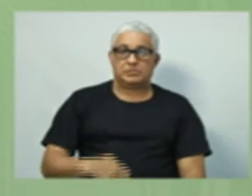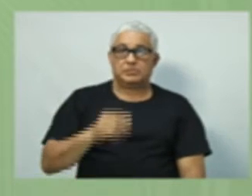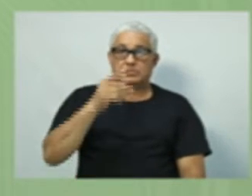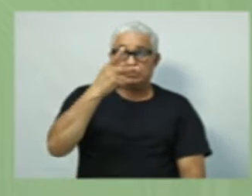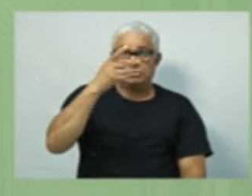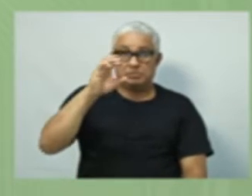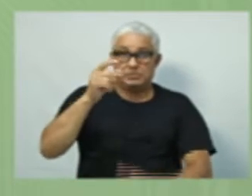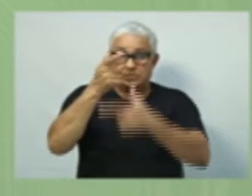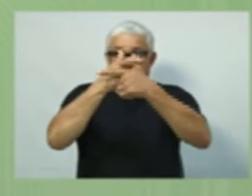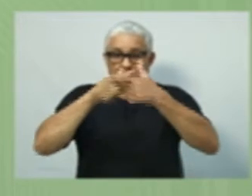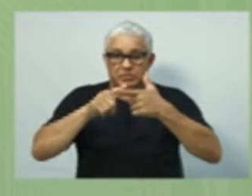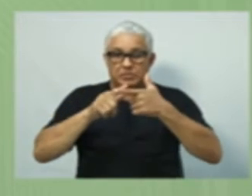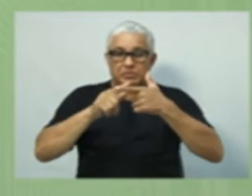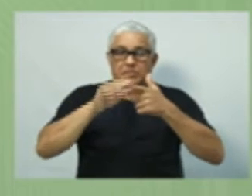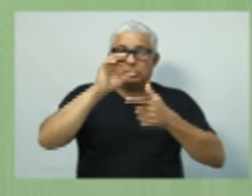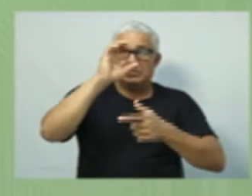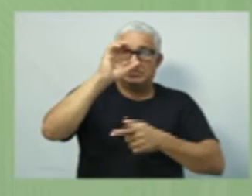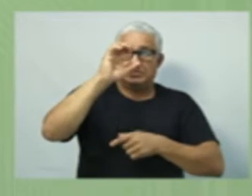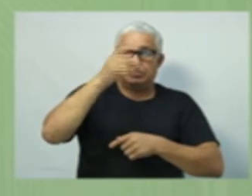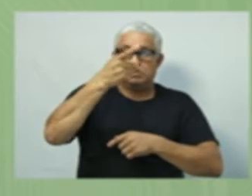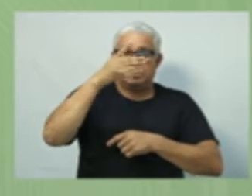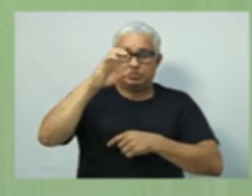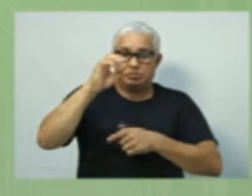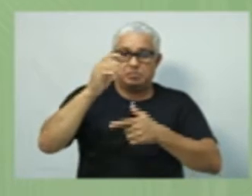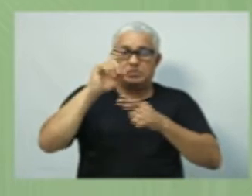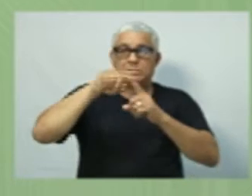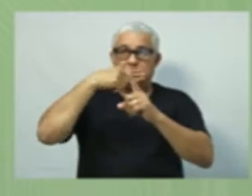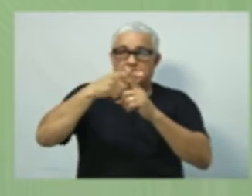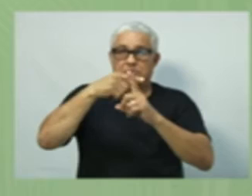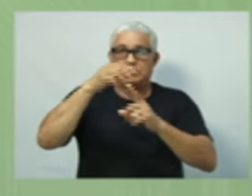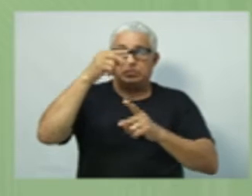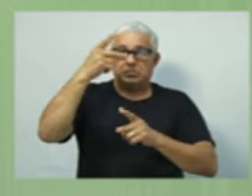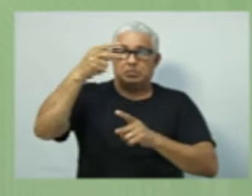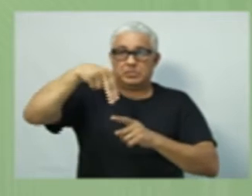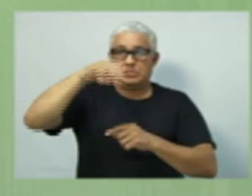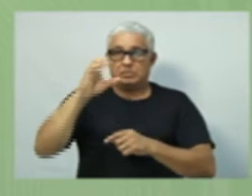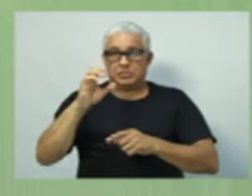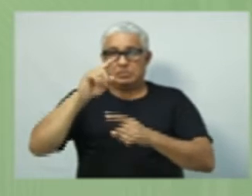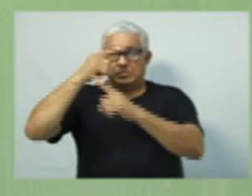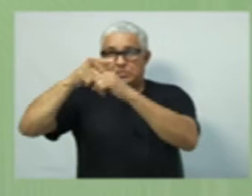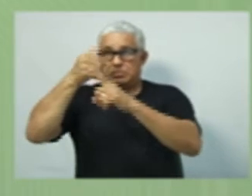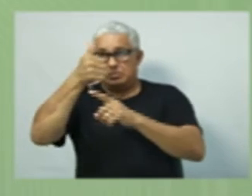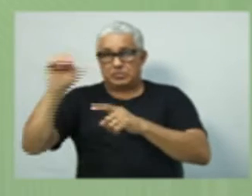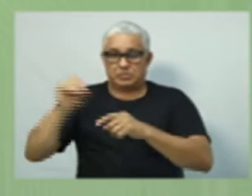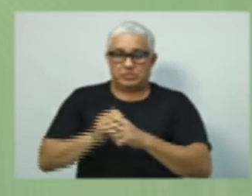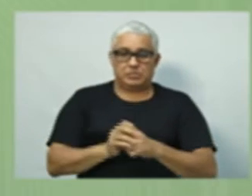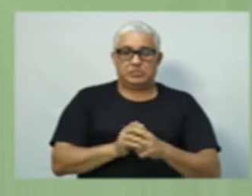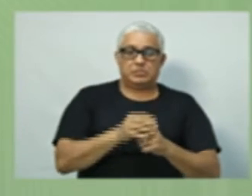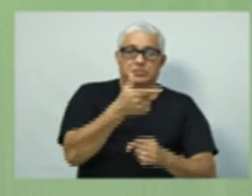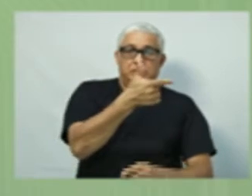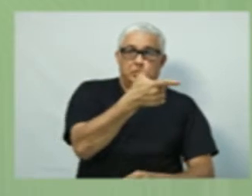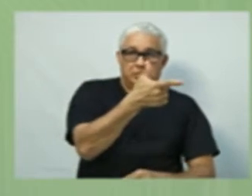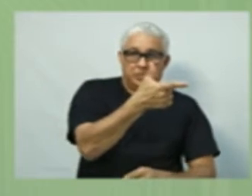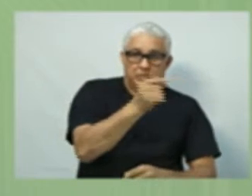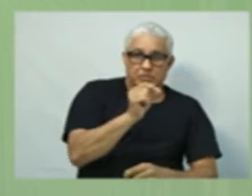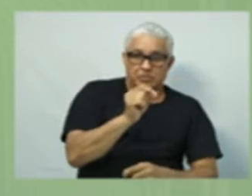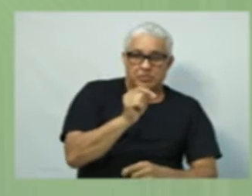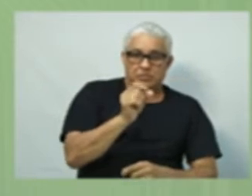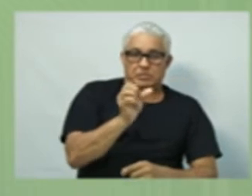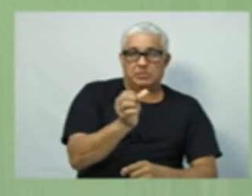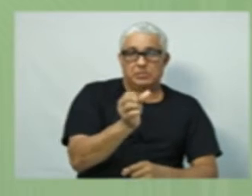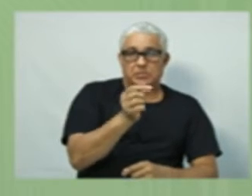/ passivo circulante mais passivo não circulante vezes em então vamos pegar o valor do passivo circulante que é 20